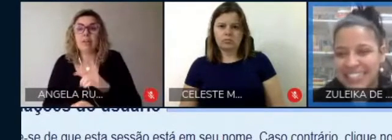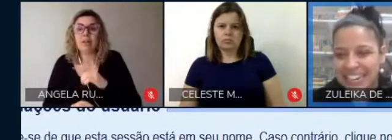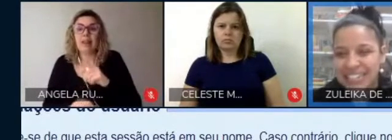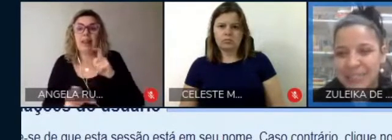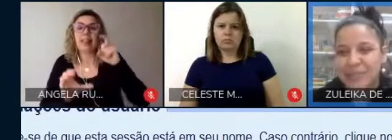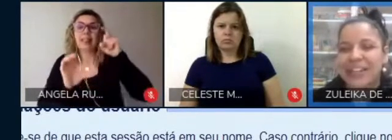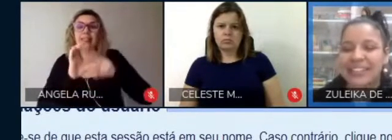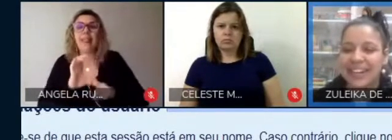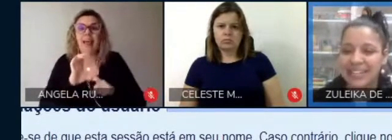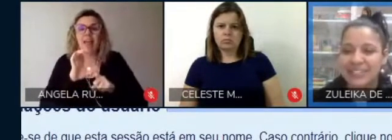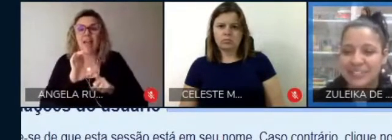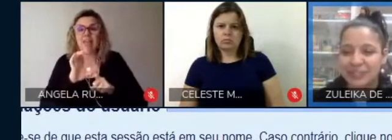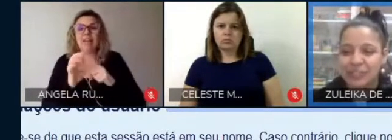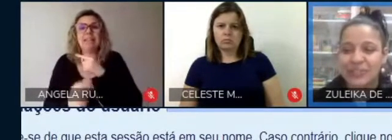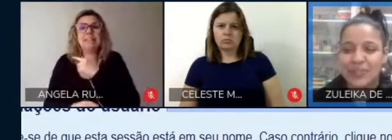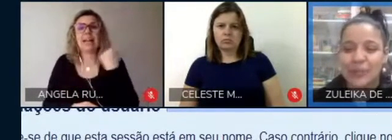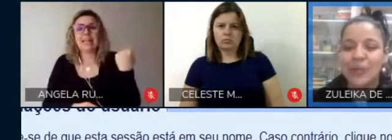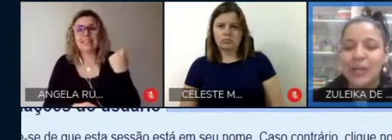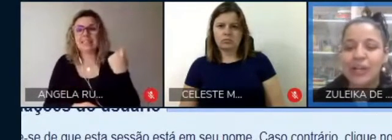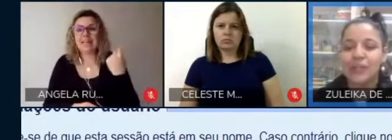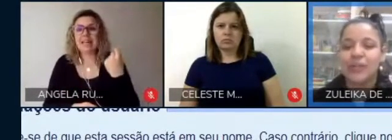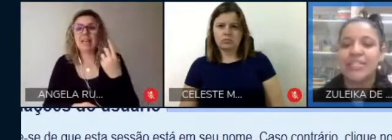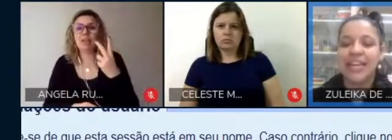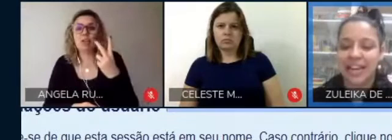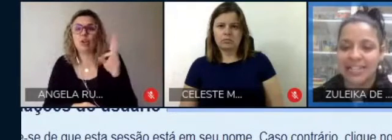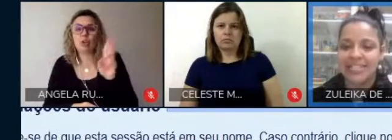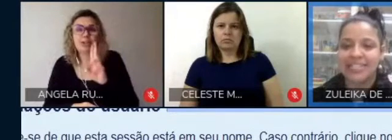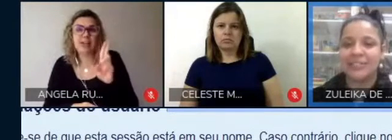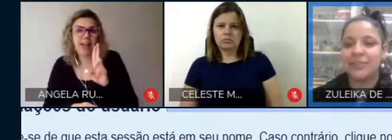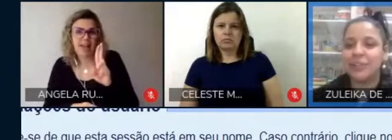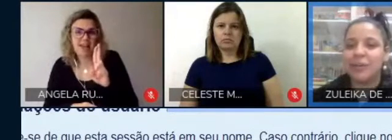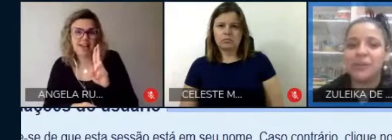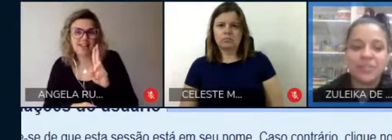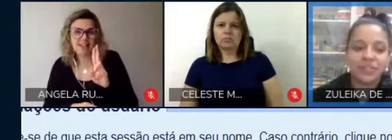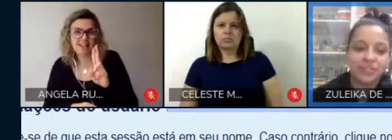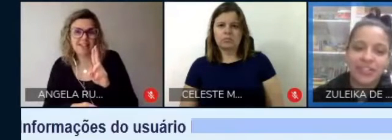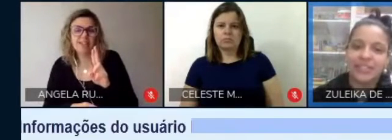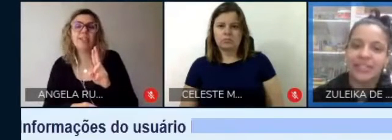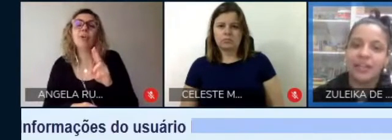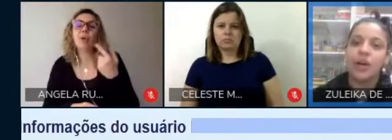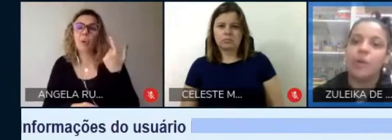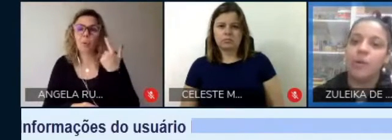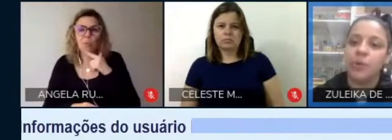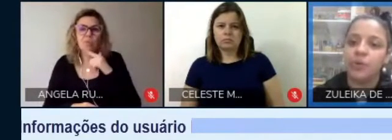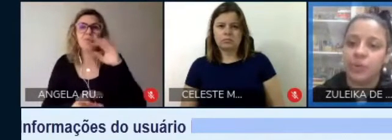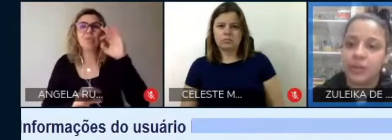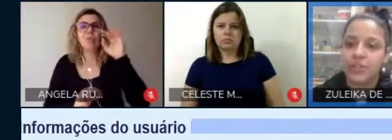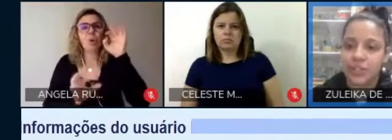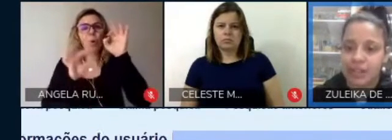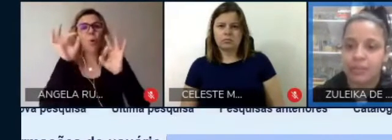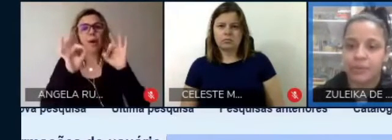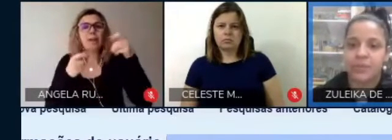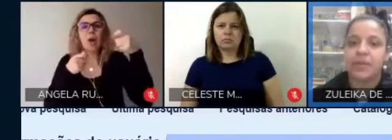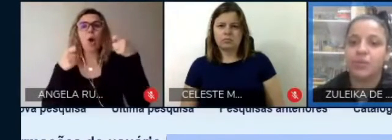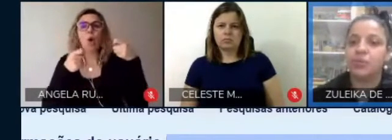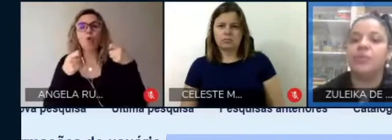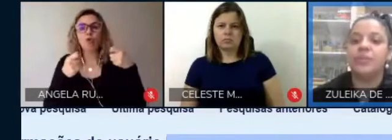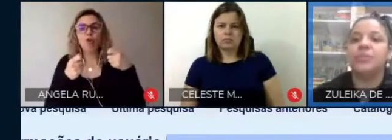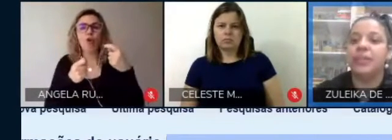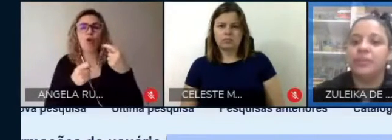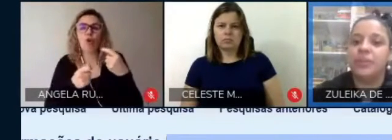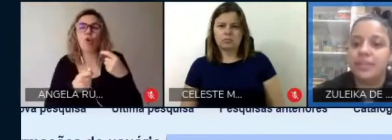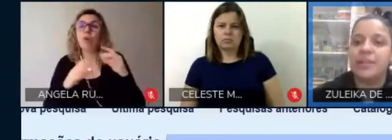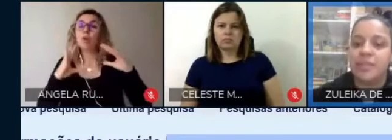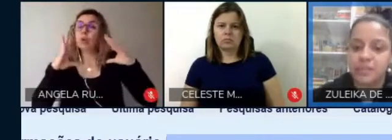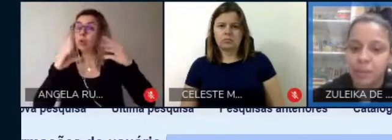para a universidade, por atraso de devolução, R$2. Então, eu também consigo fazer o meu controle de débitos.